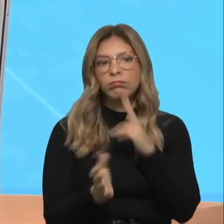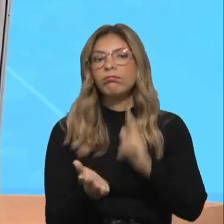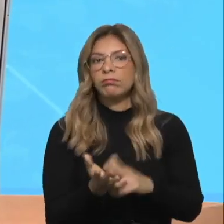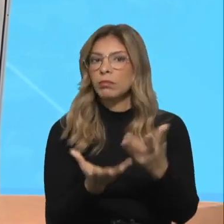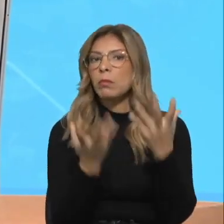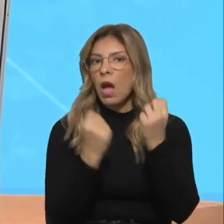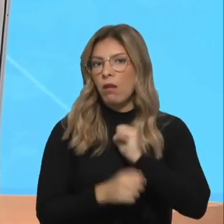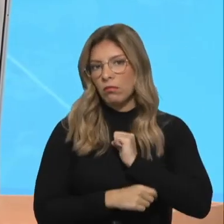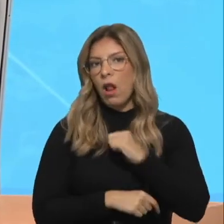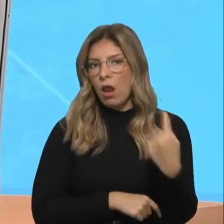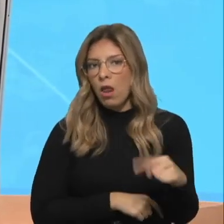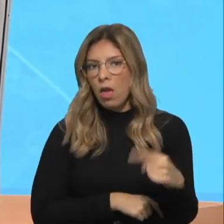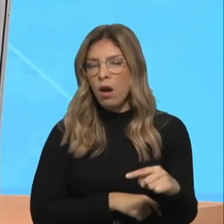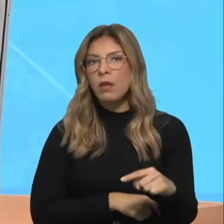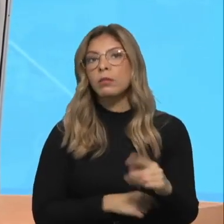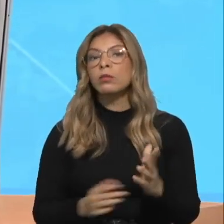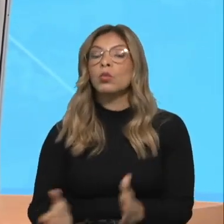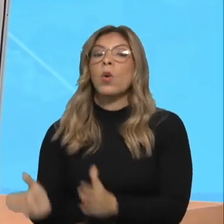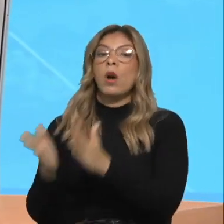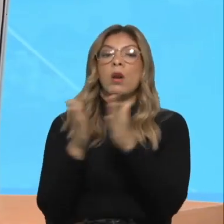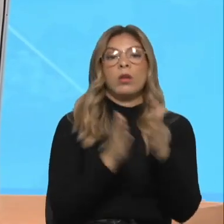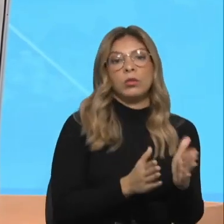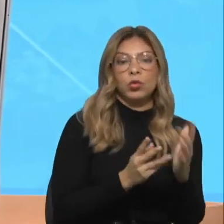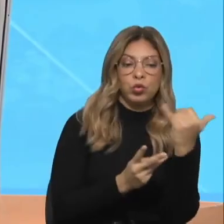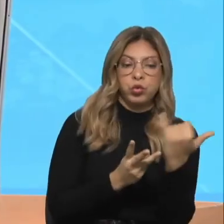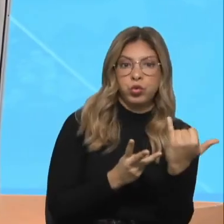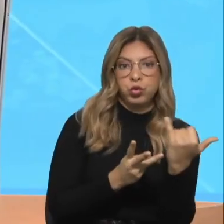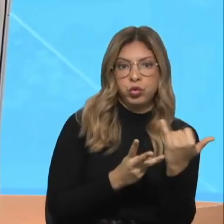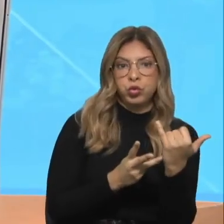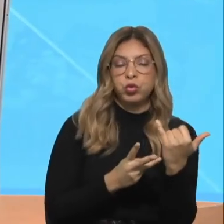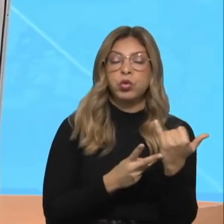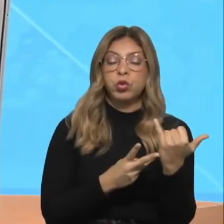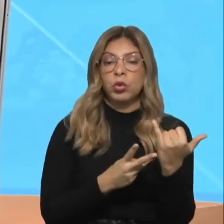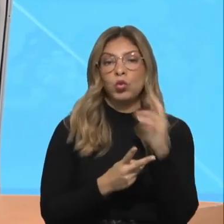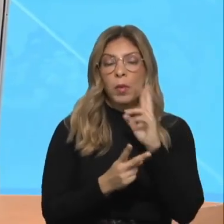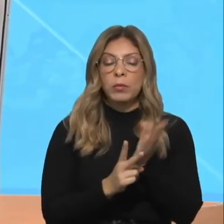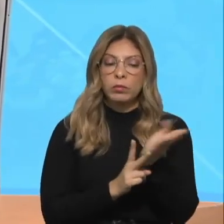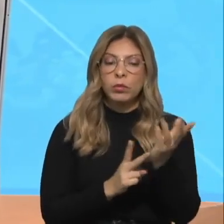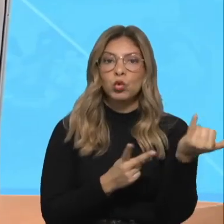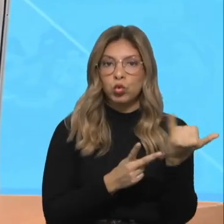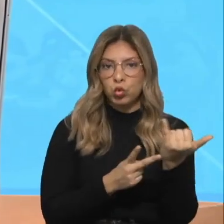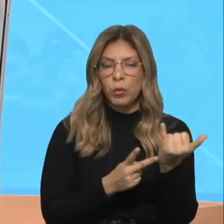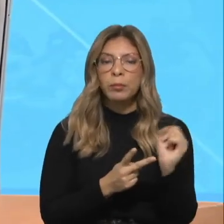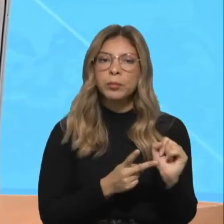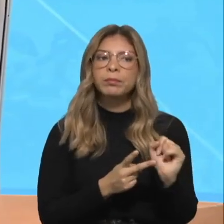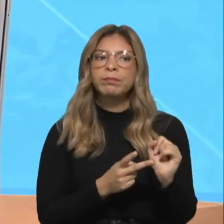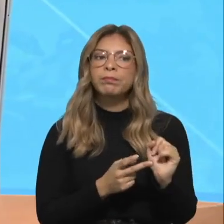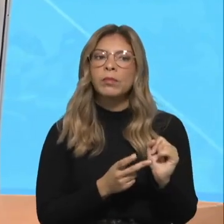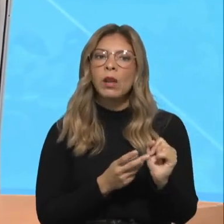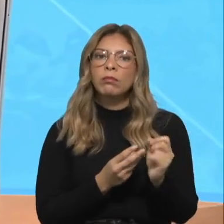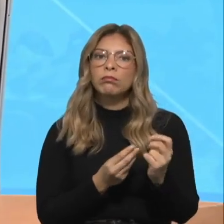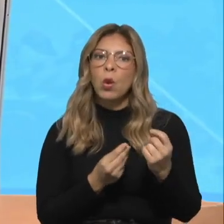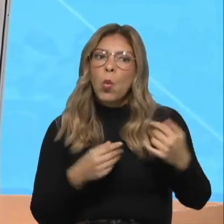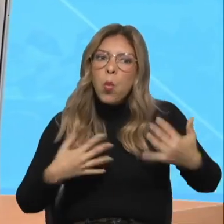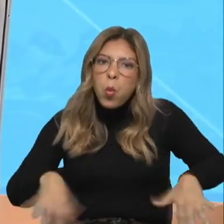nos interpele. E, ao mesmo tempo, a segunda parte é como é que esta força, este fogo, pode realizar-se